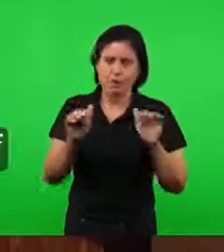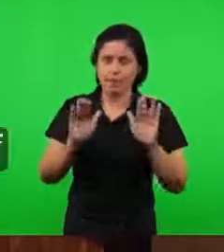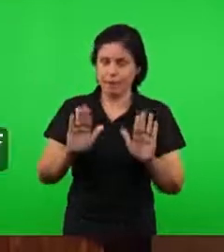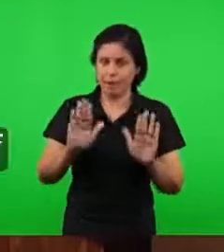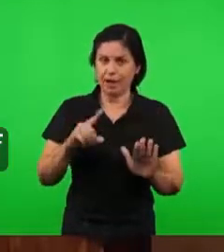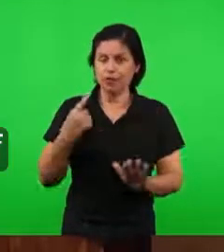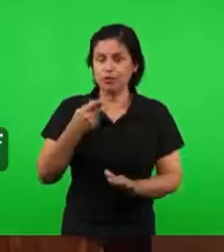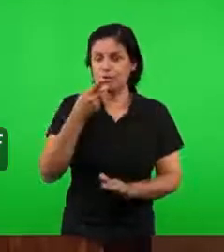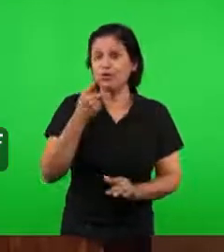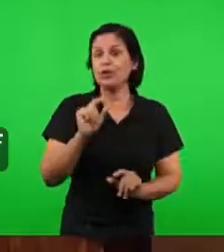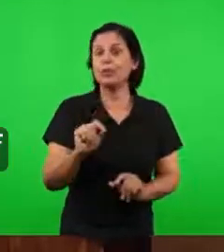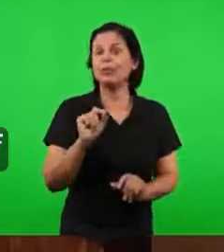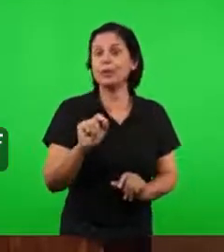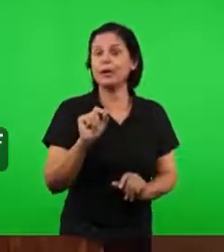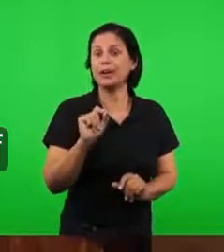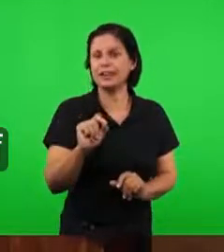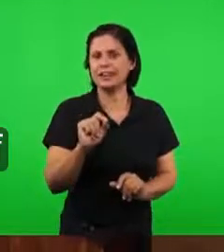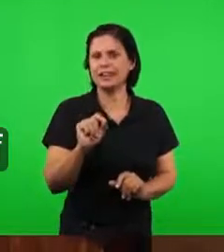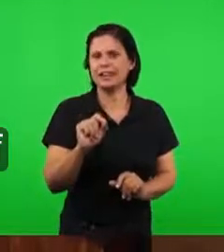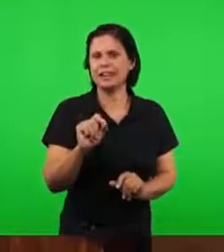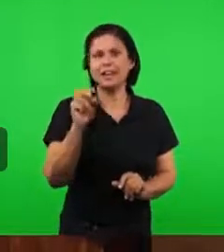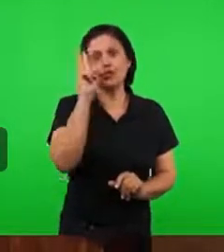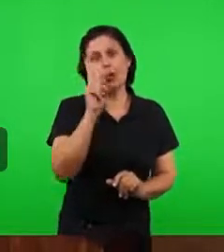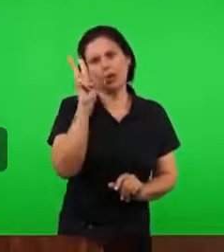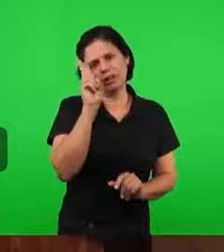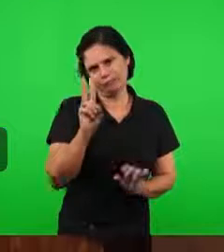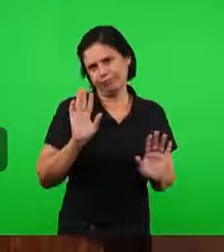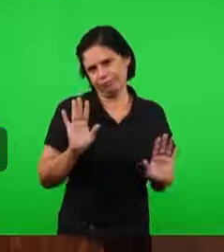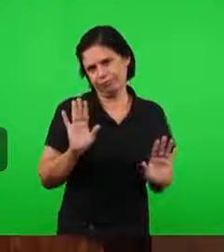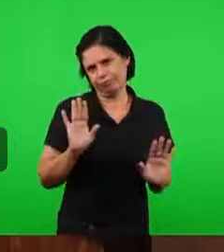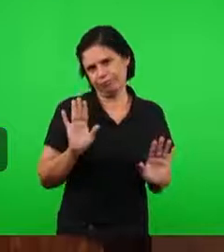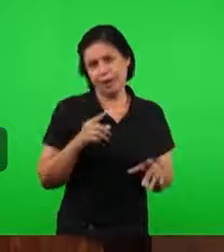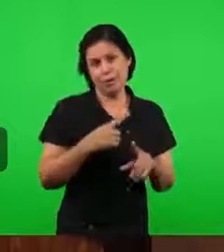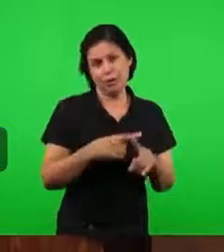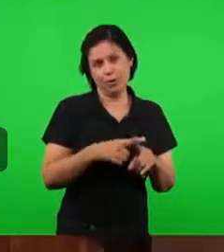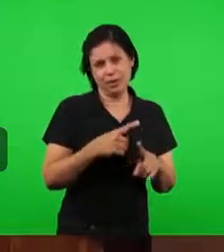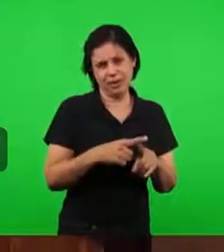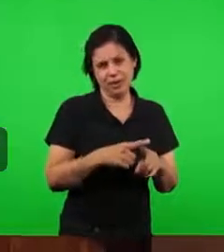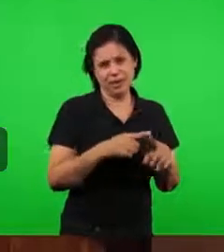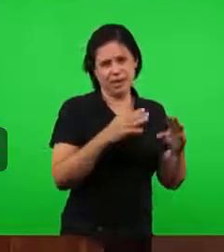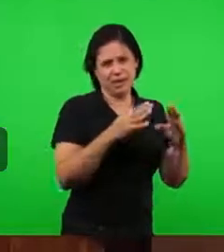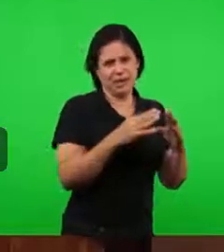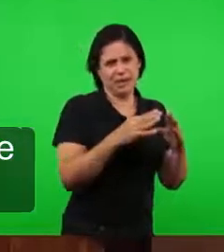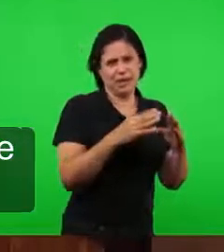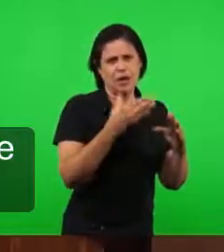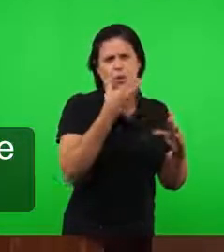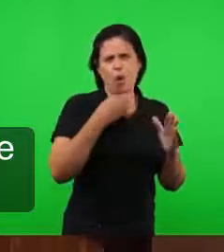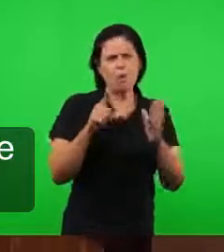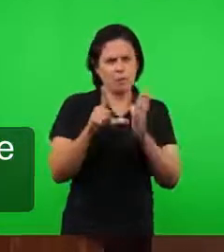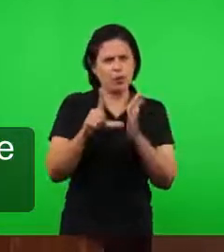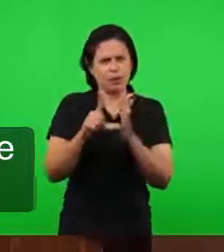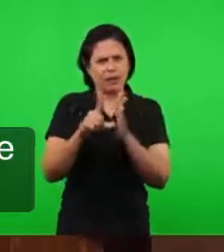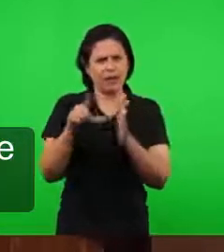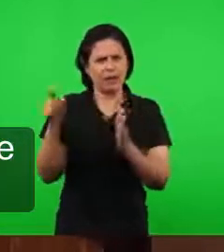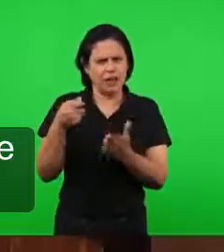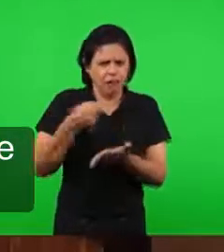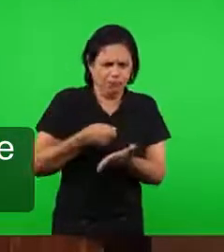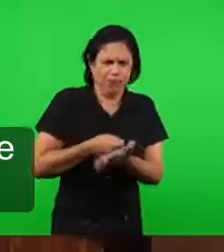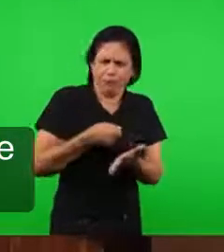estamos dizendo foi o lado histórico, aquilo que foi contestado por Lutero na reforma religiosa do século XVI.